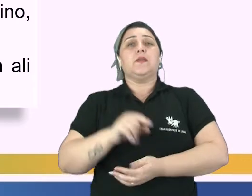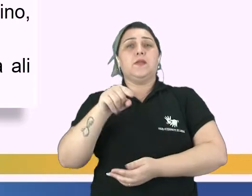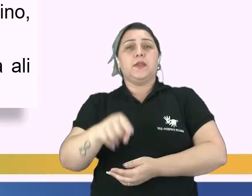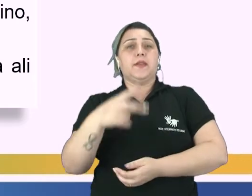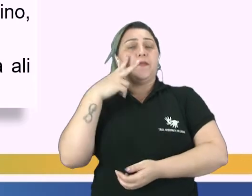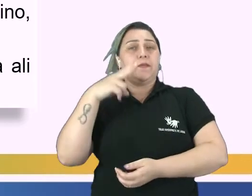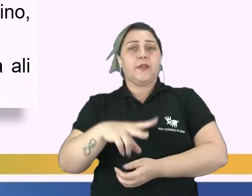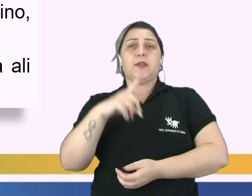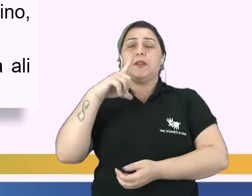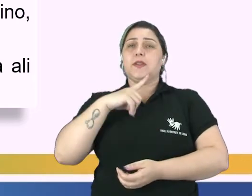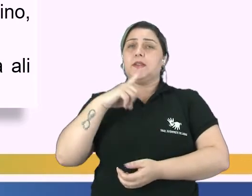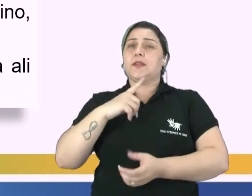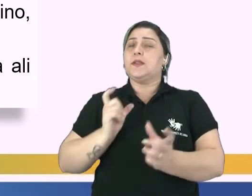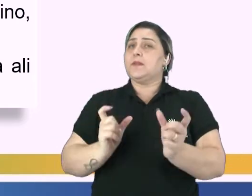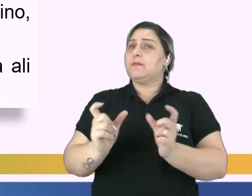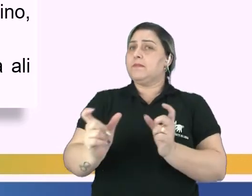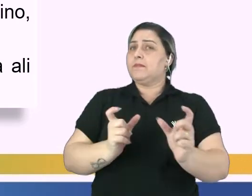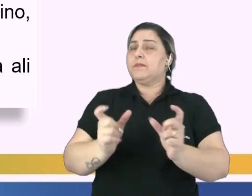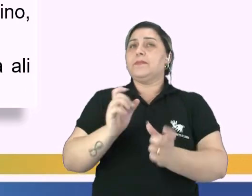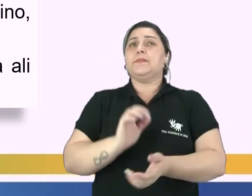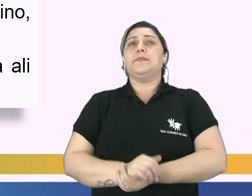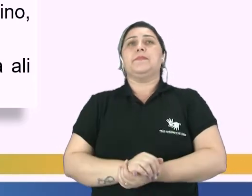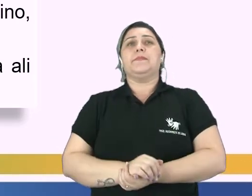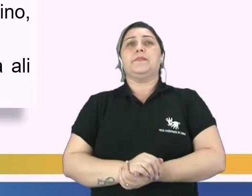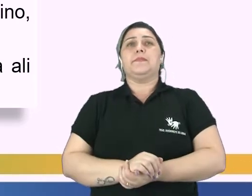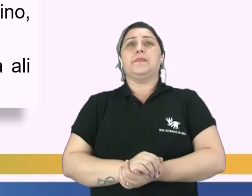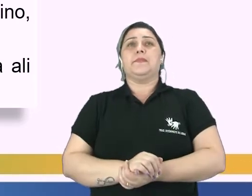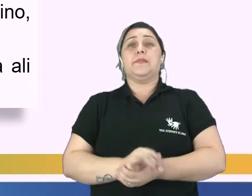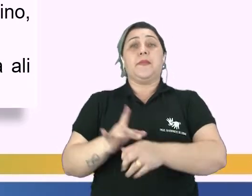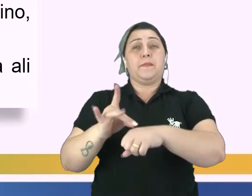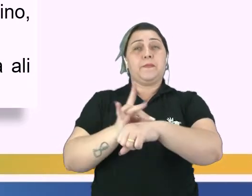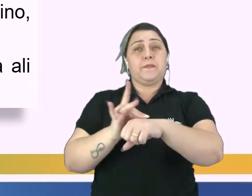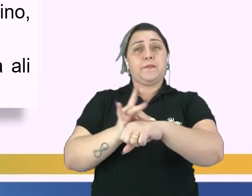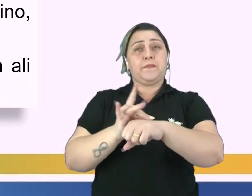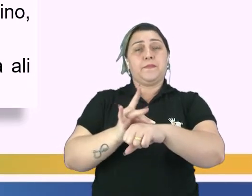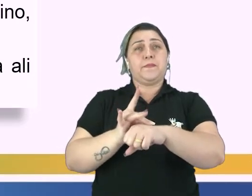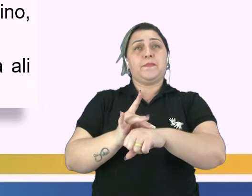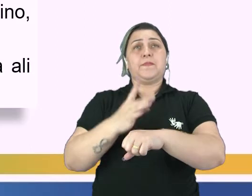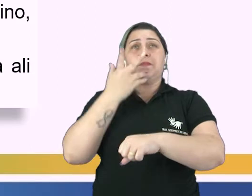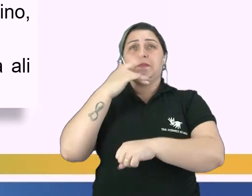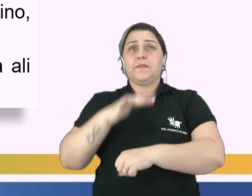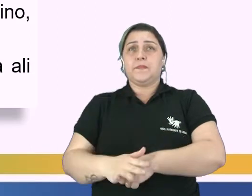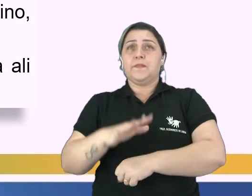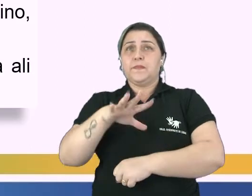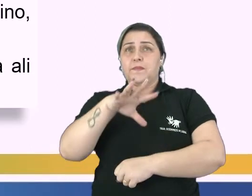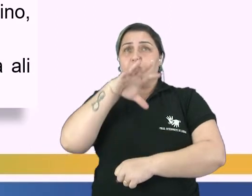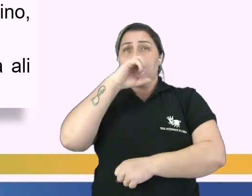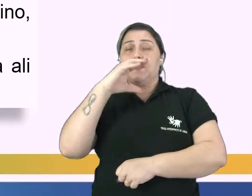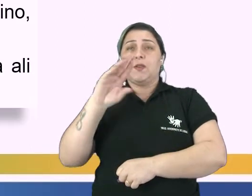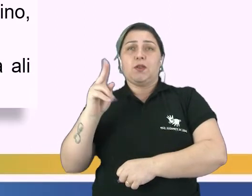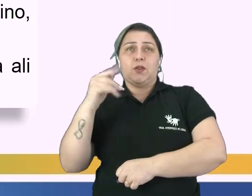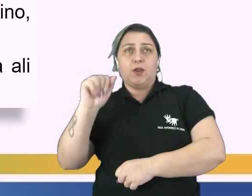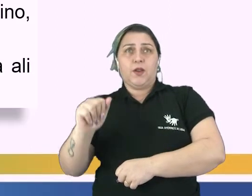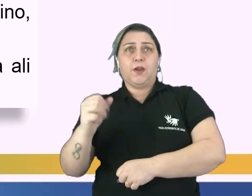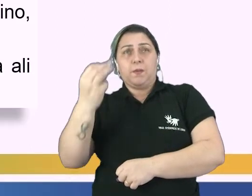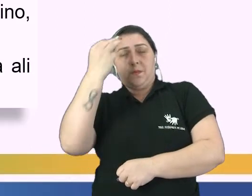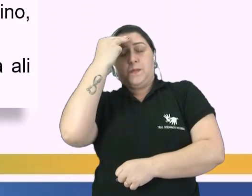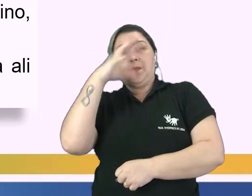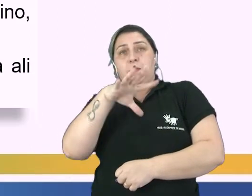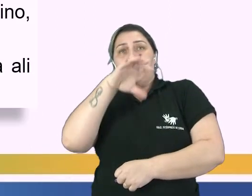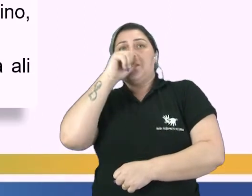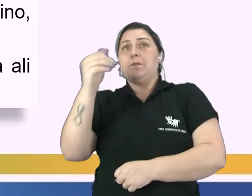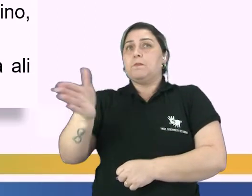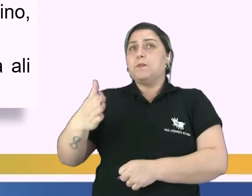que tem palavras destacadas. Infância, cheia, memória, cheiro,